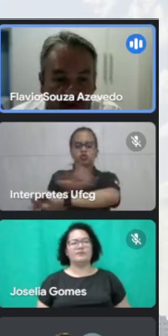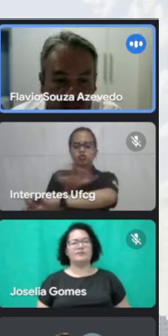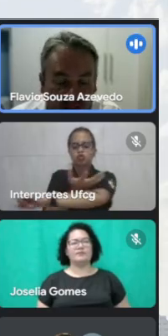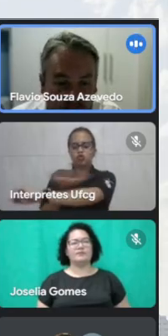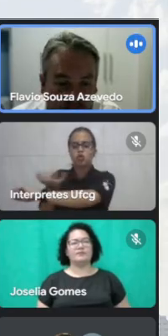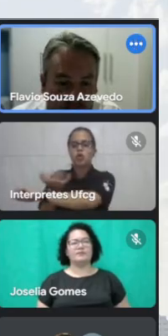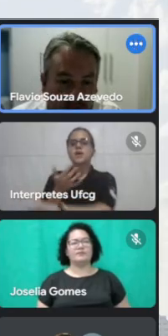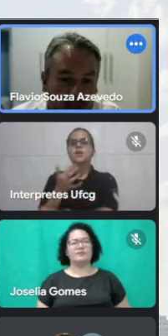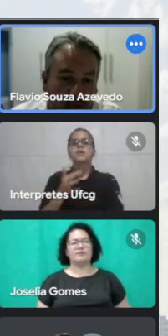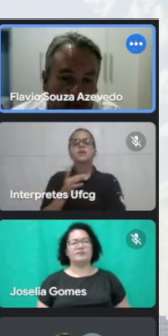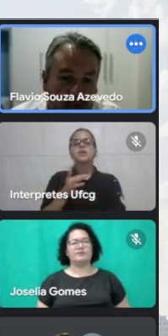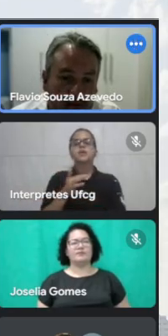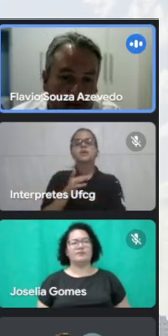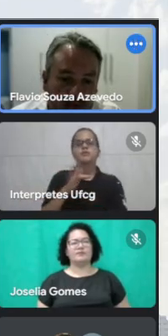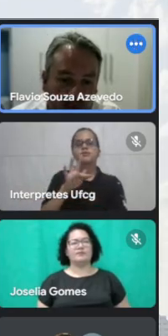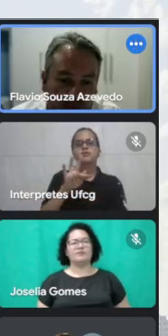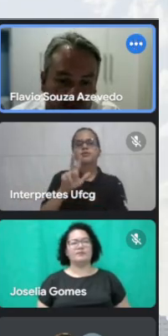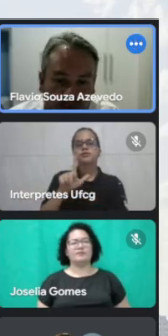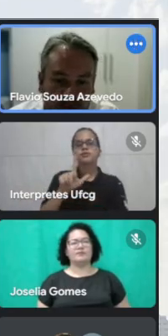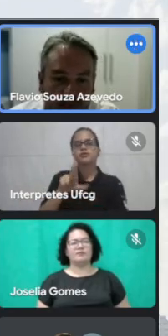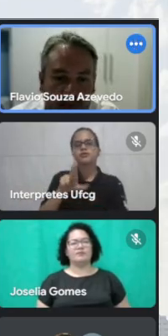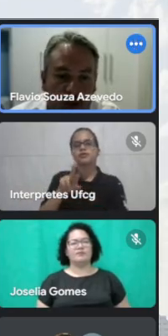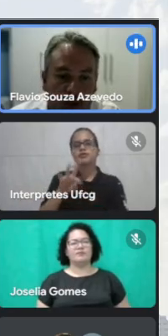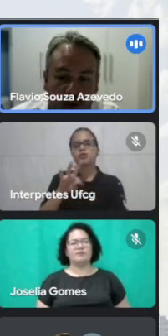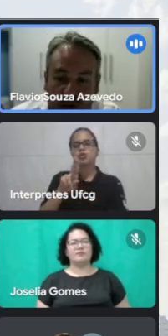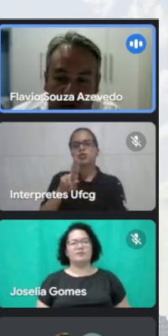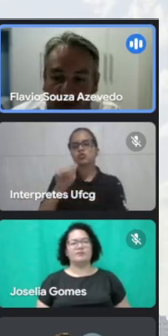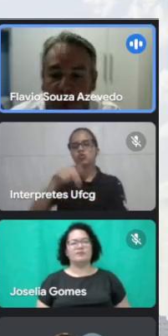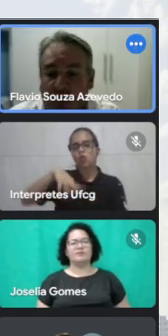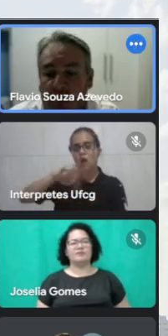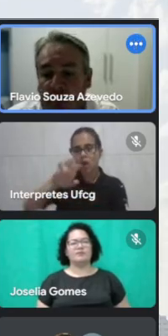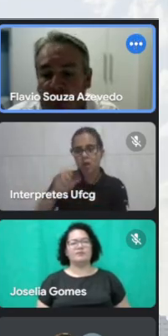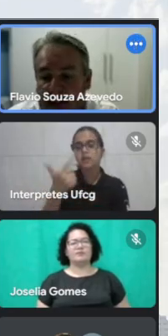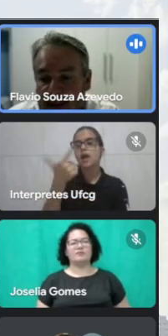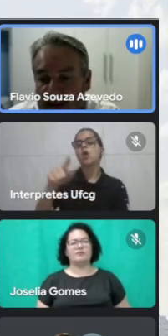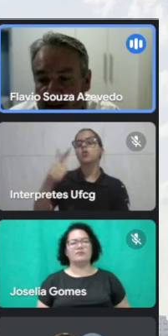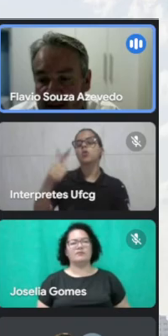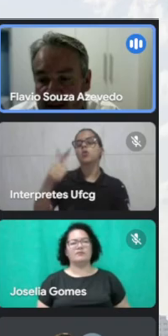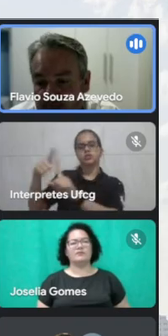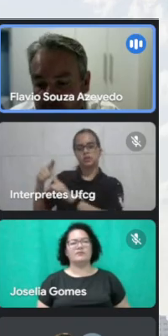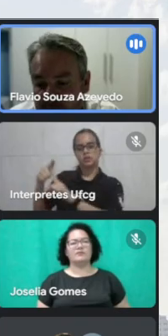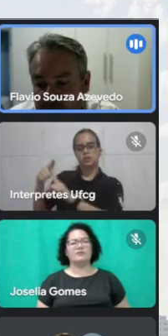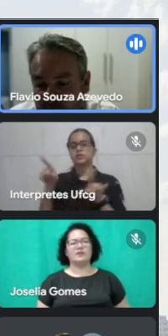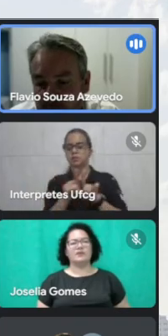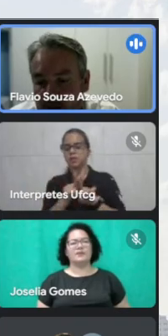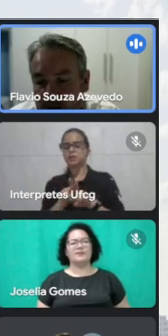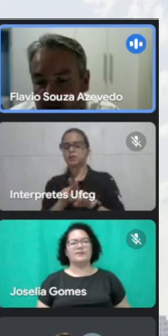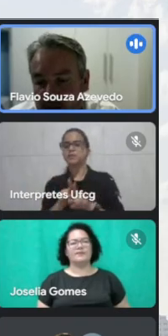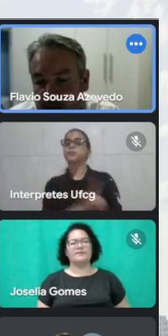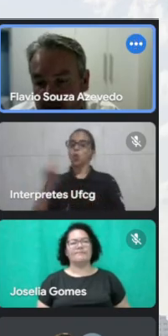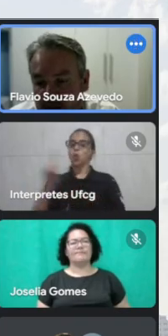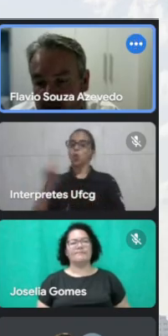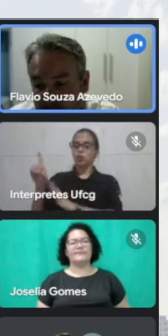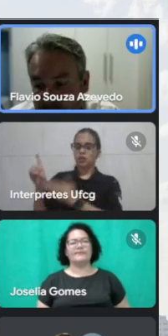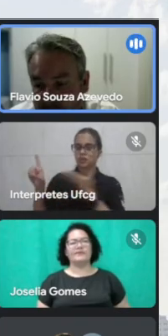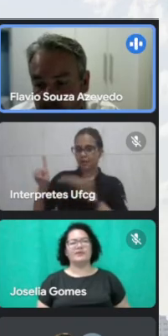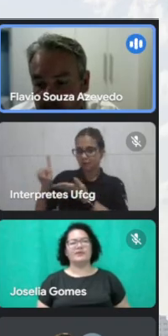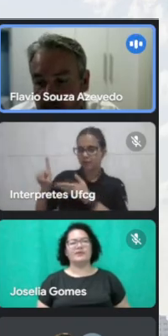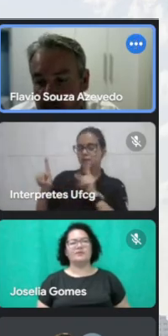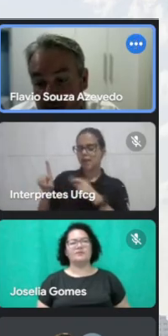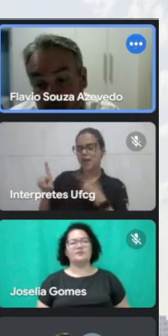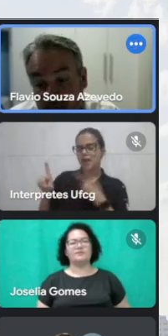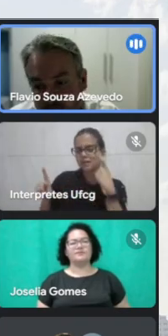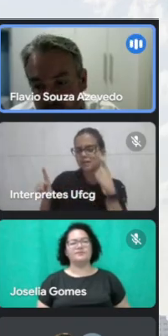folhas flutuantes. Então, é outro tipo. E esse da direita, né, é bem